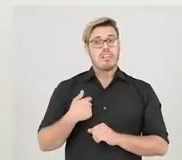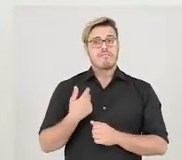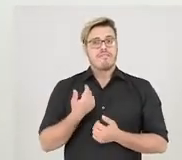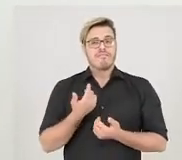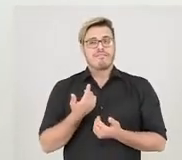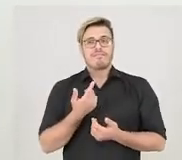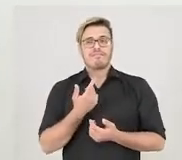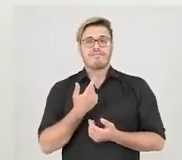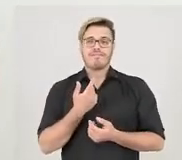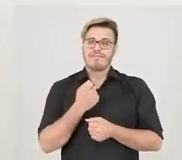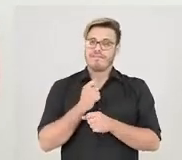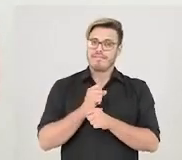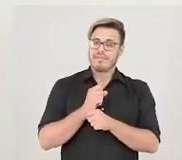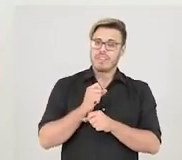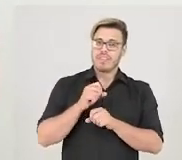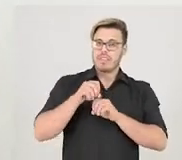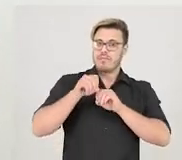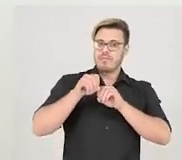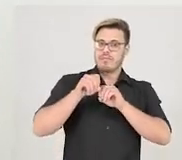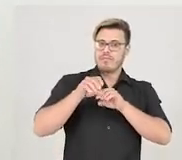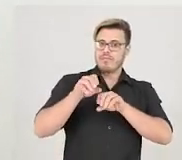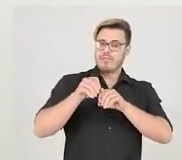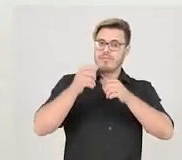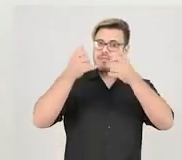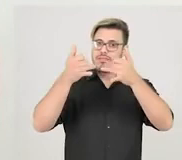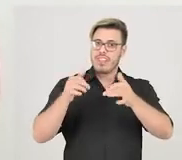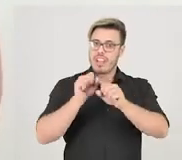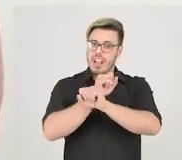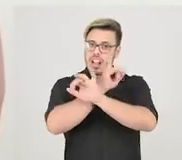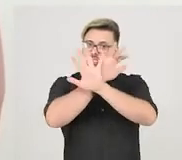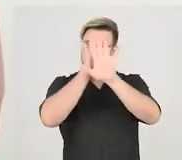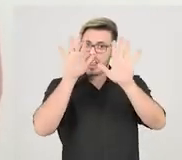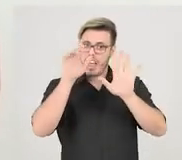estamos à disposição. O que vocês precisarem é